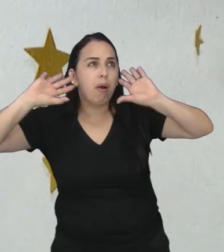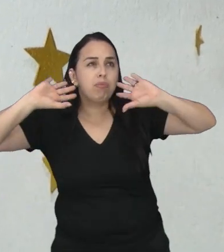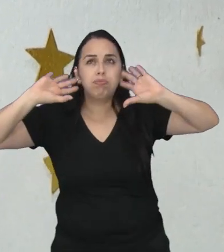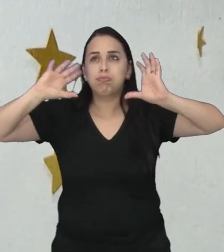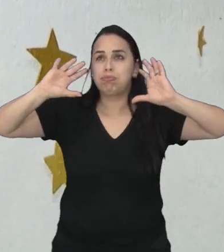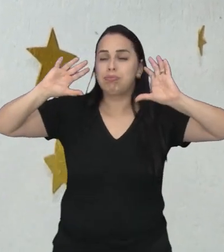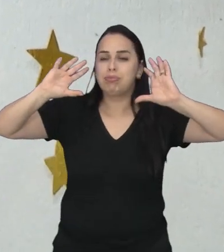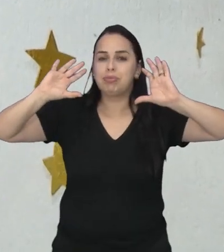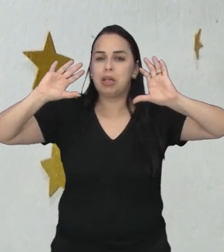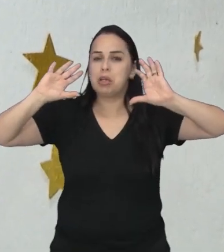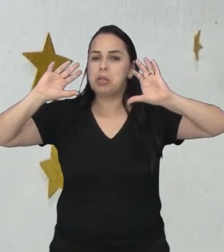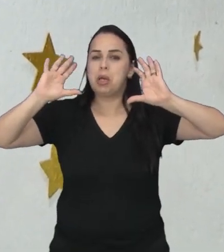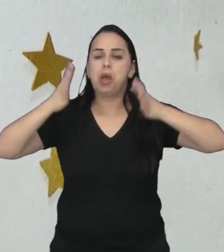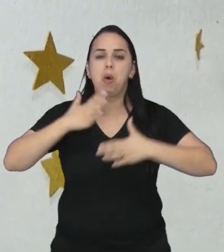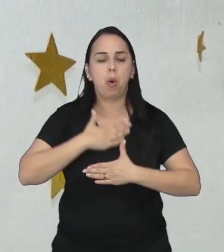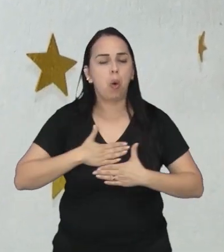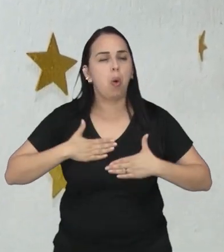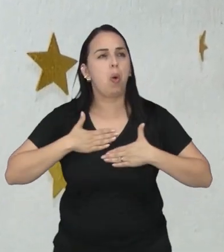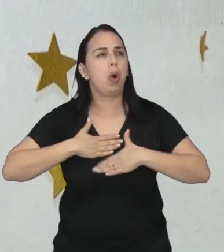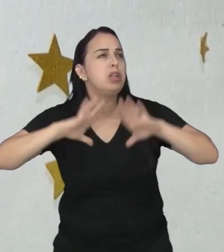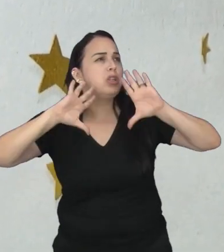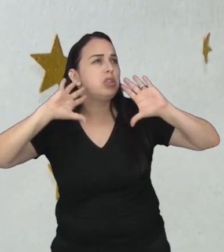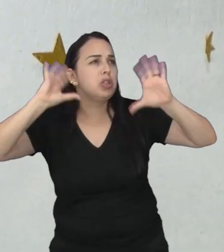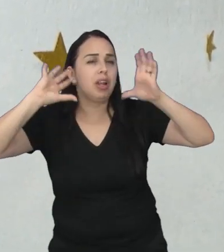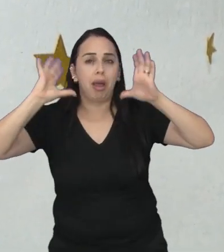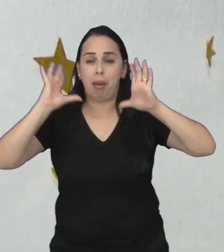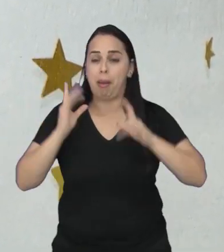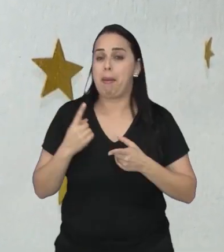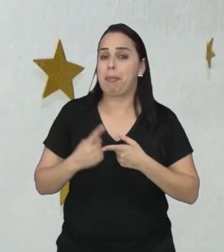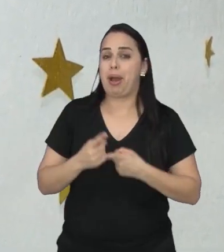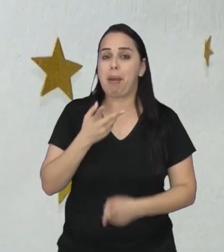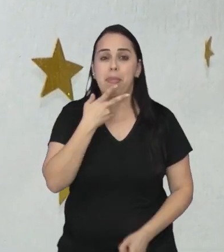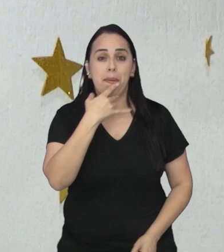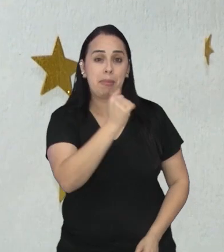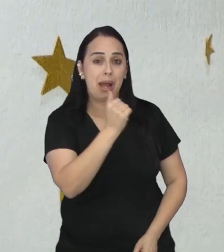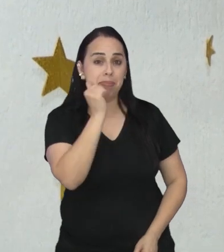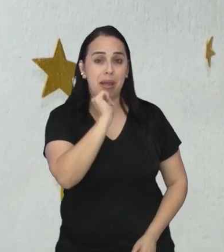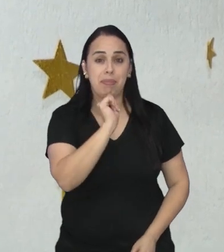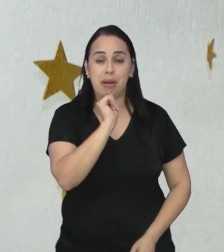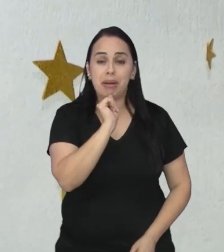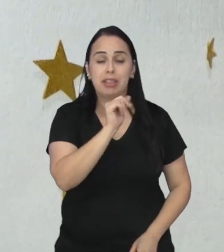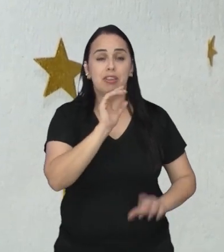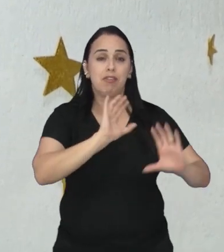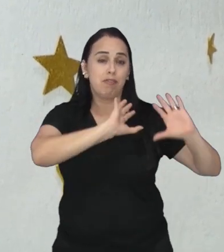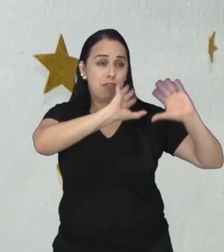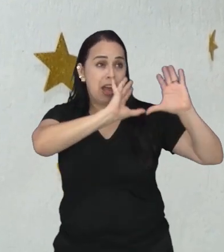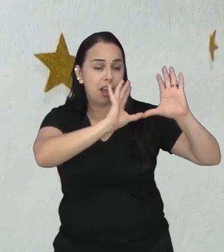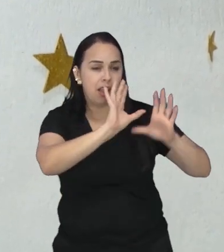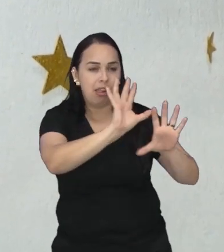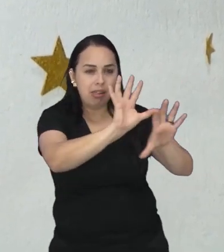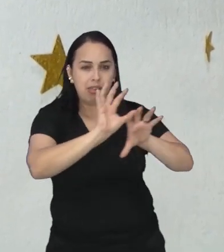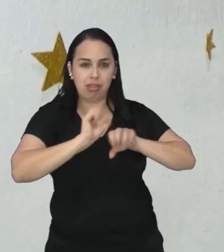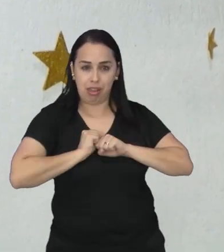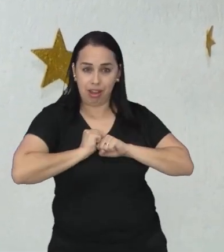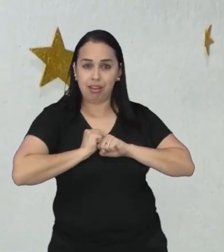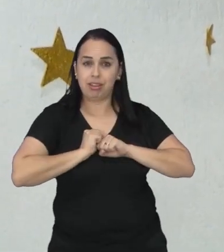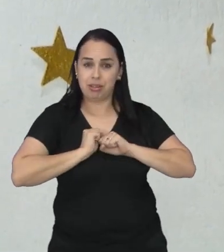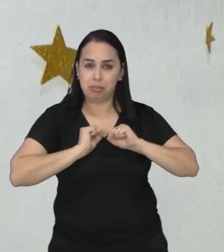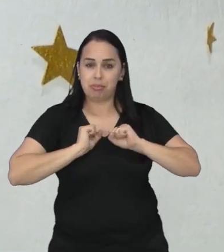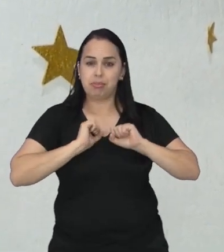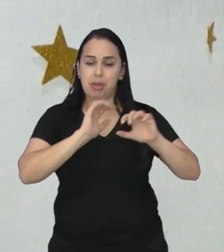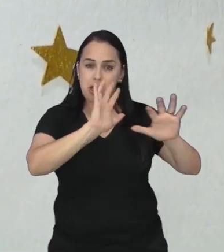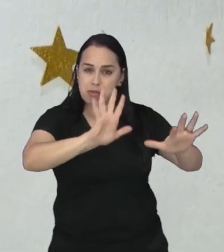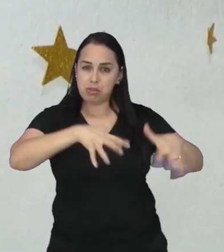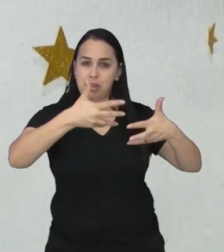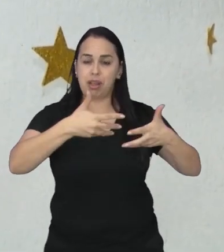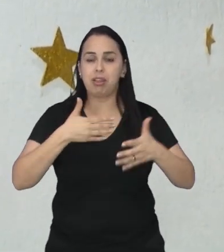Voleibol na minha vida. Eu acompanho voleibol desde quando eu nasci, porque o meu pai era jogador de voleibol e por isso me inspirou